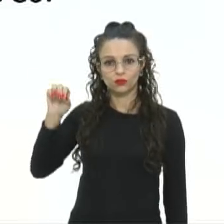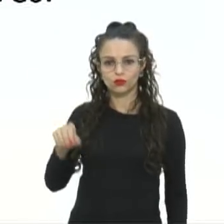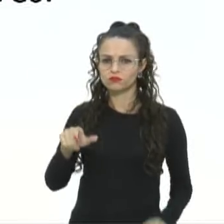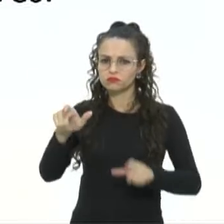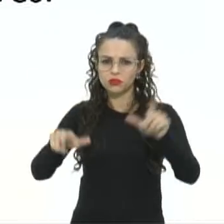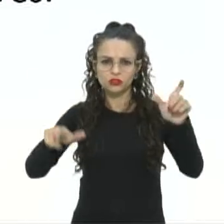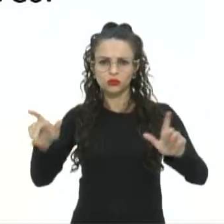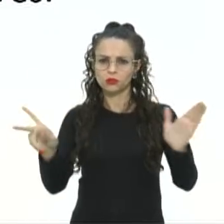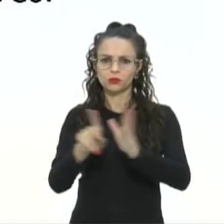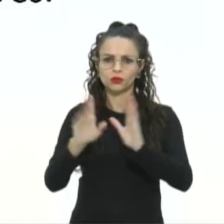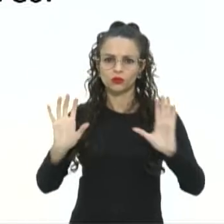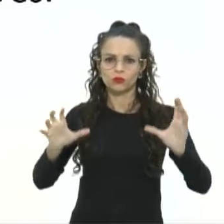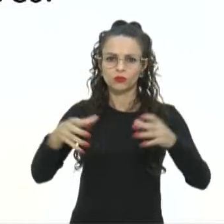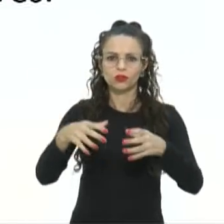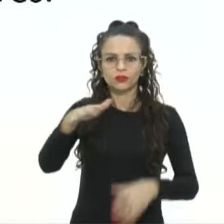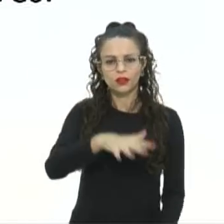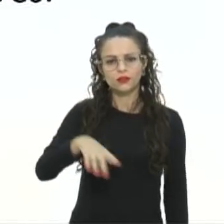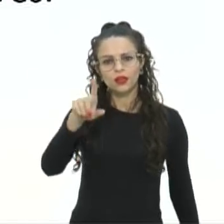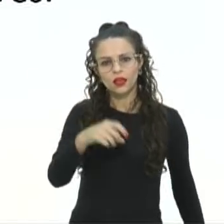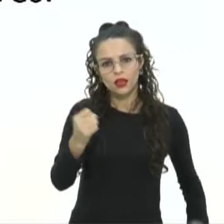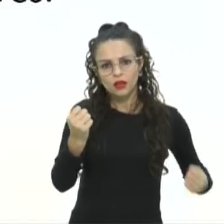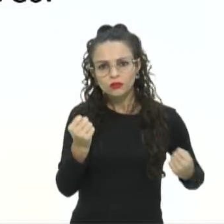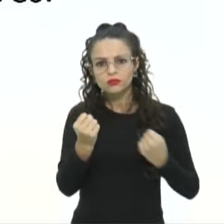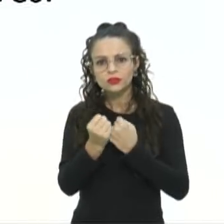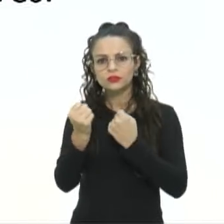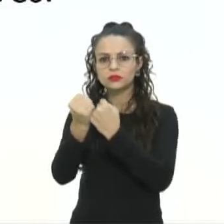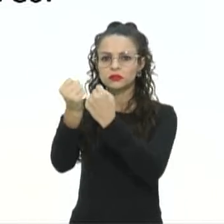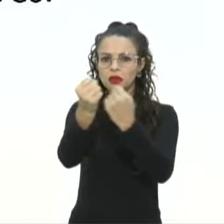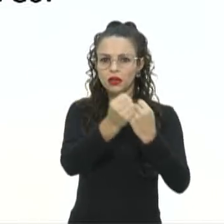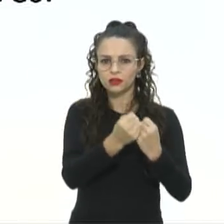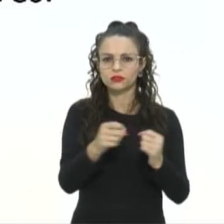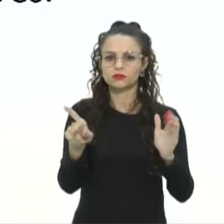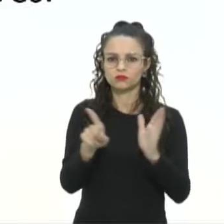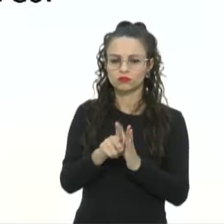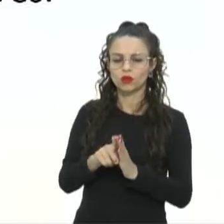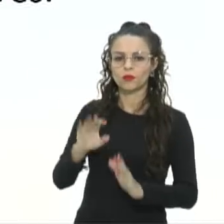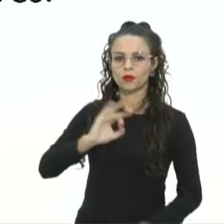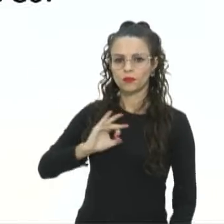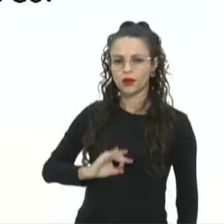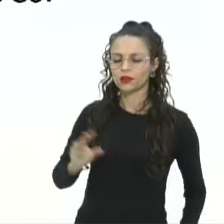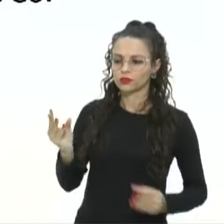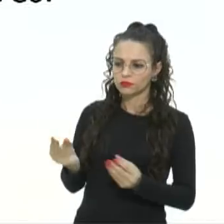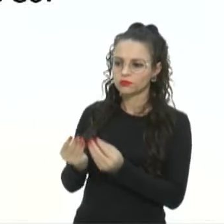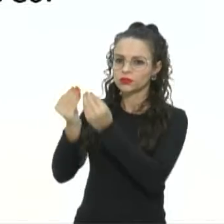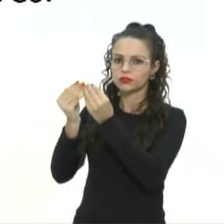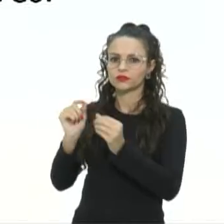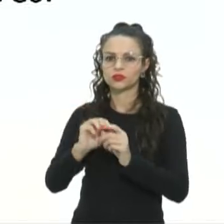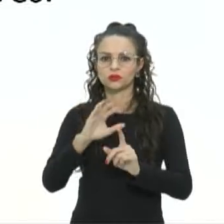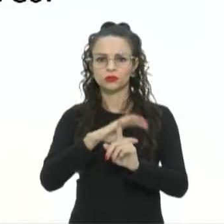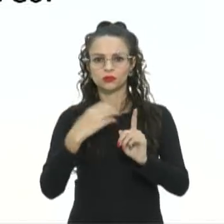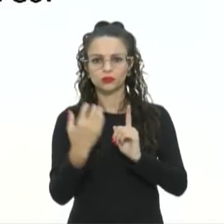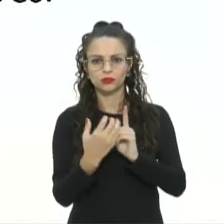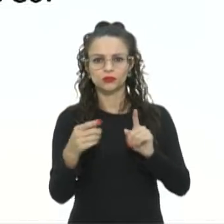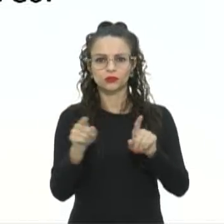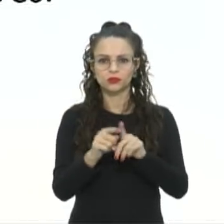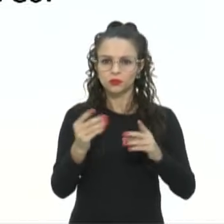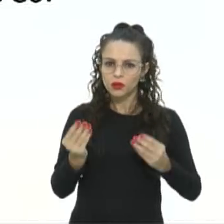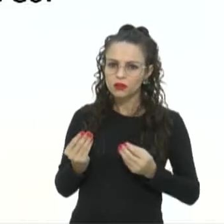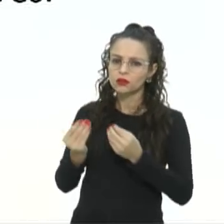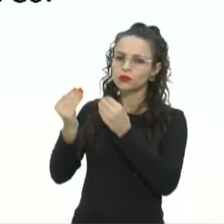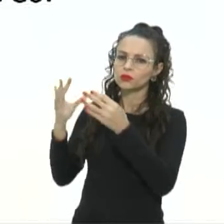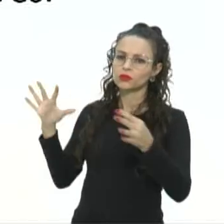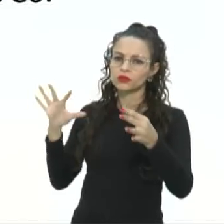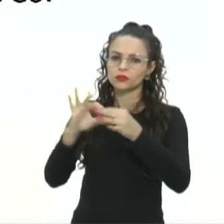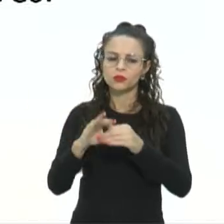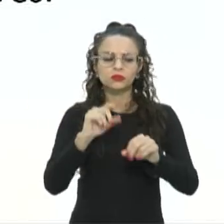da comunidade, são auxiliares dos padres nas missas, fazendo cultos e levando a Eucaristia, a comunhão